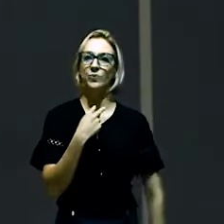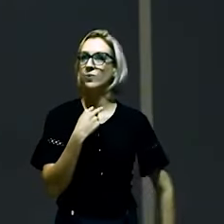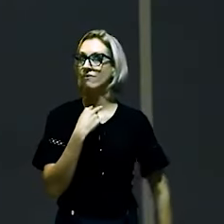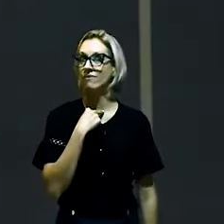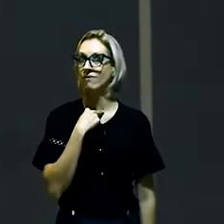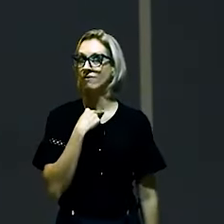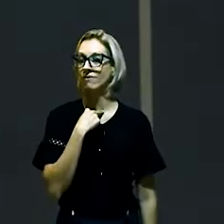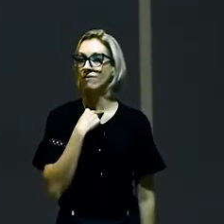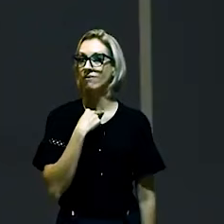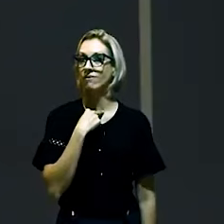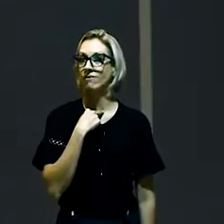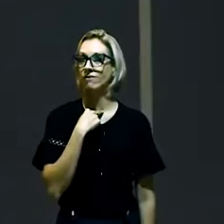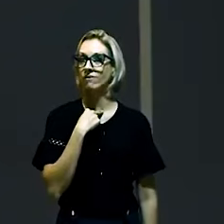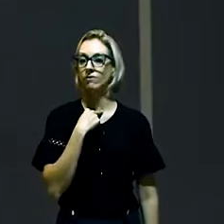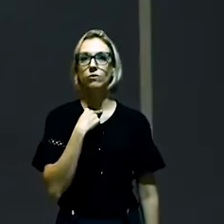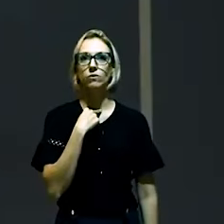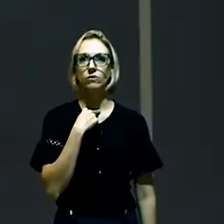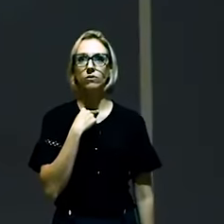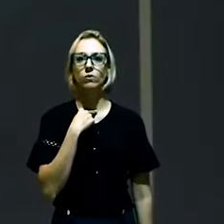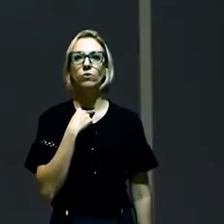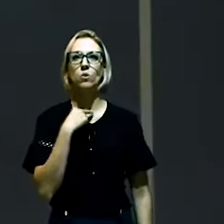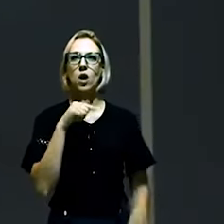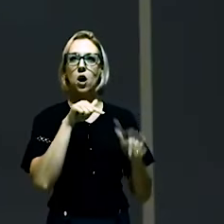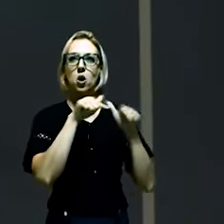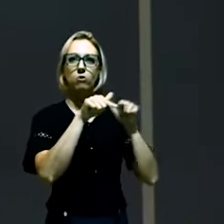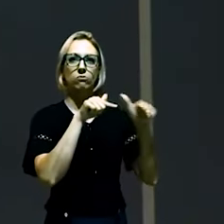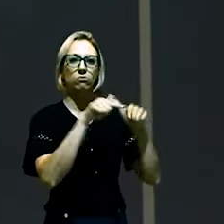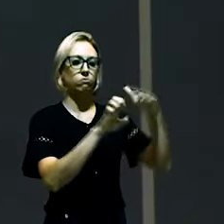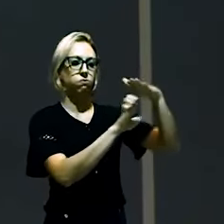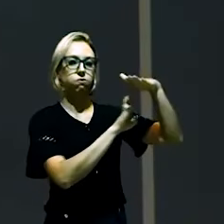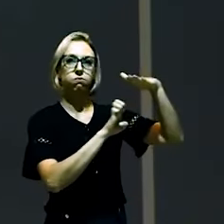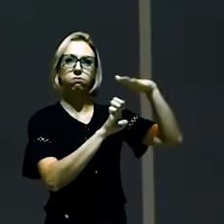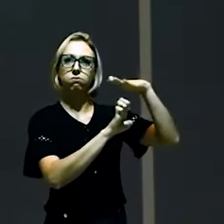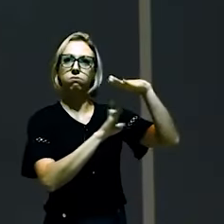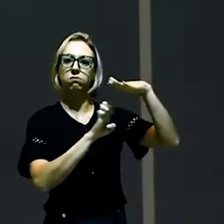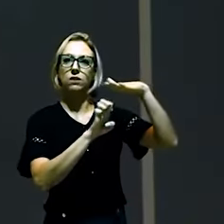Não porque o meu emprego, a sociedade de que eu faço parte,